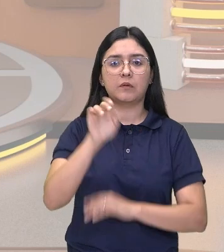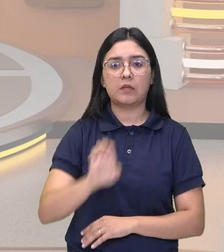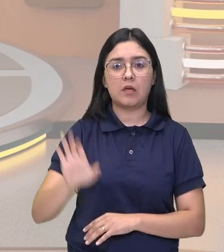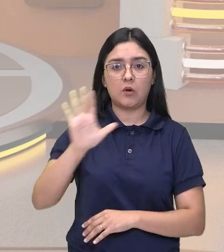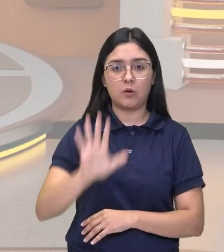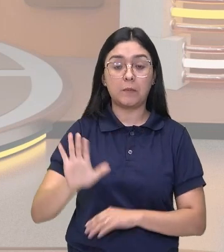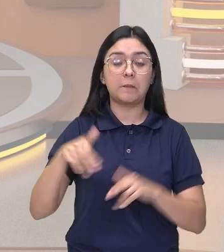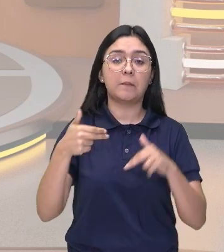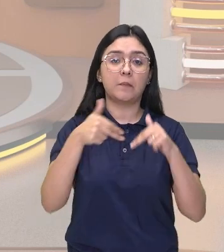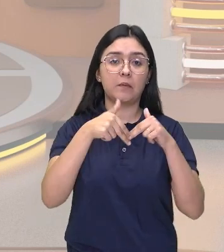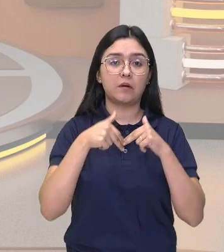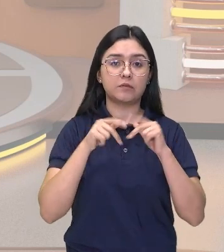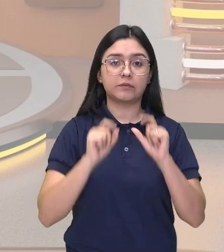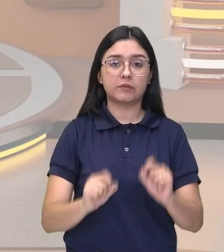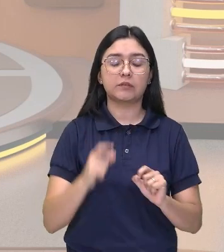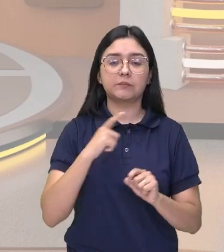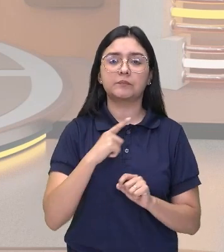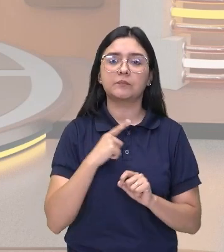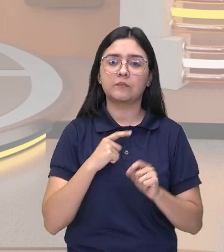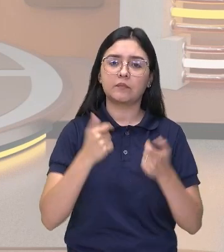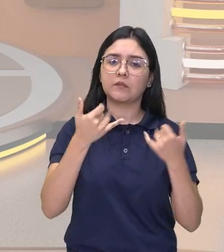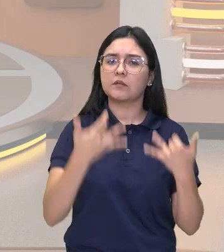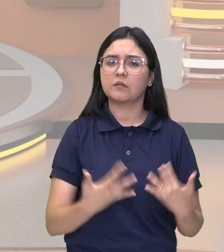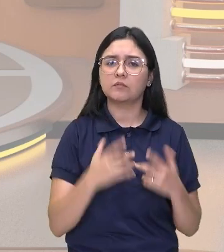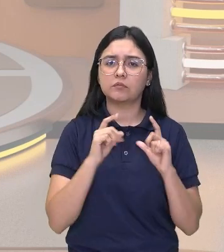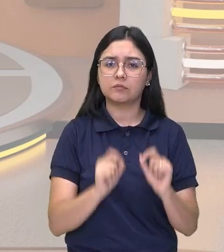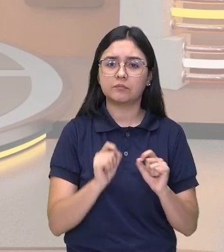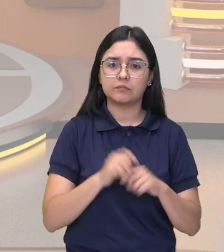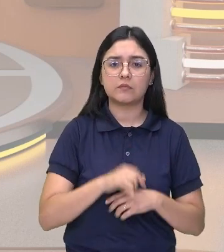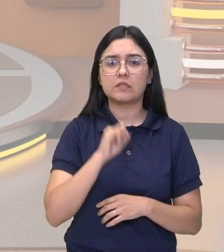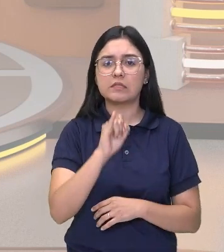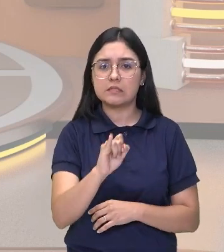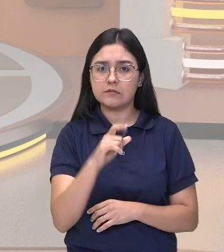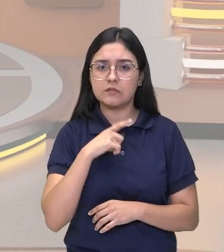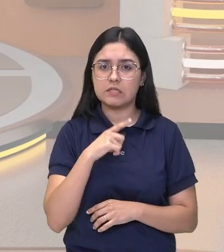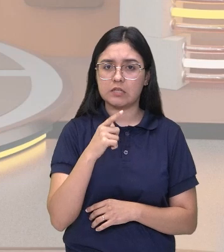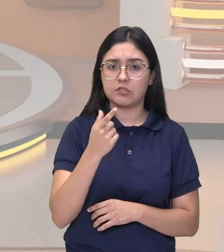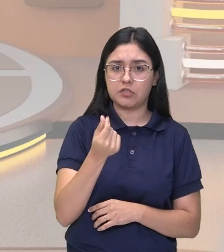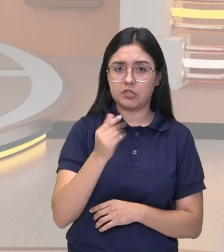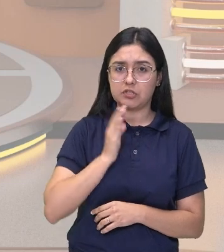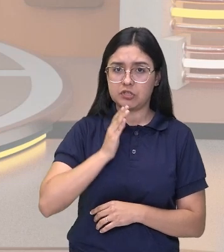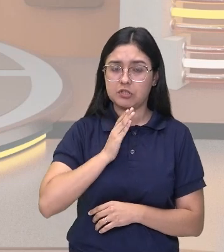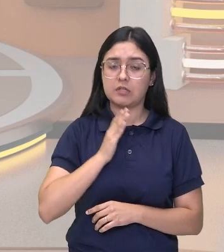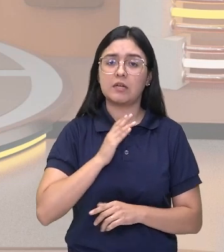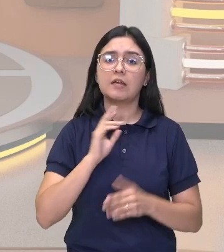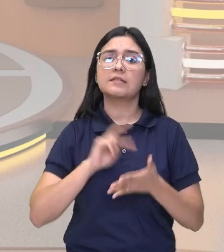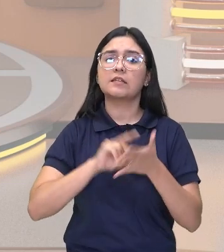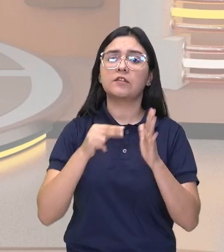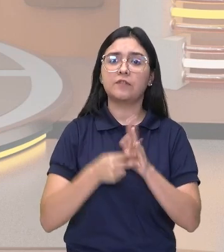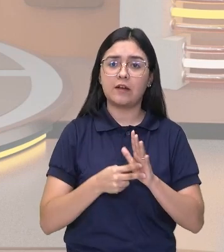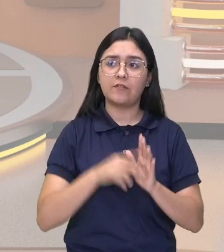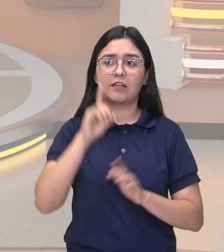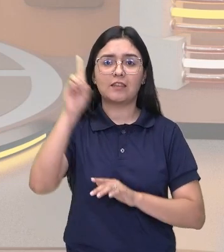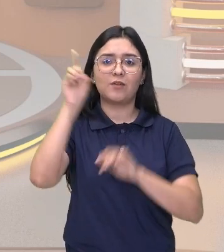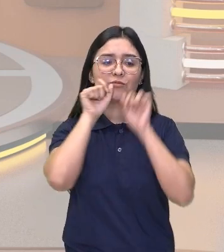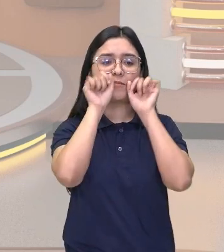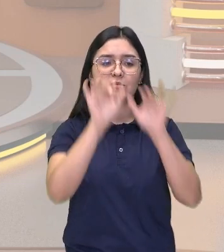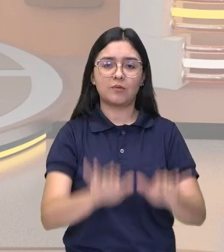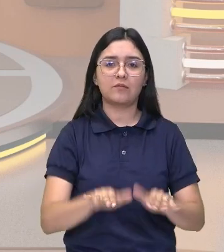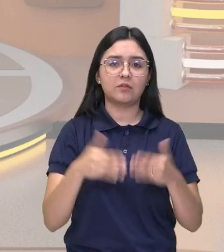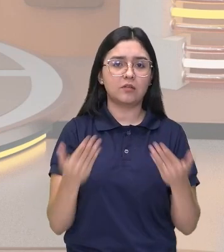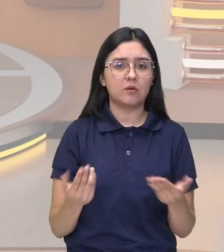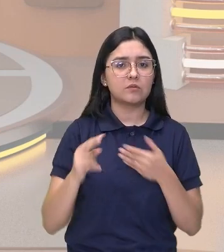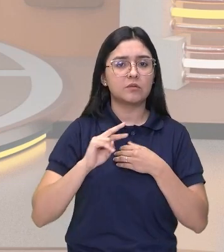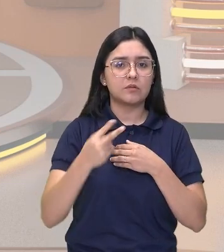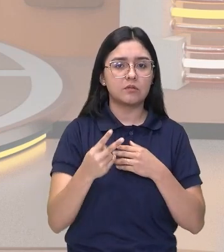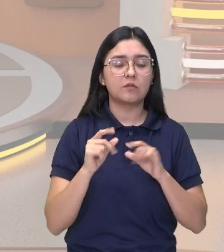justamente porque ela pregava, entre outras coisas, que se você era rico, era sinal que você era agraciado por Deus e,